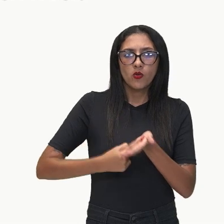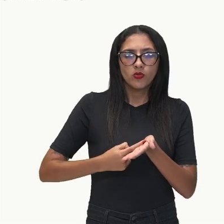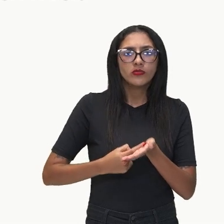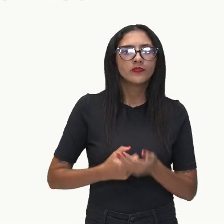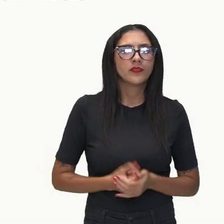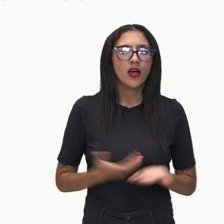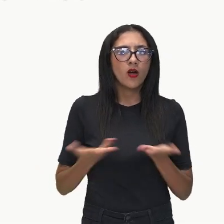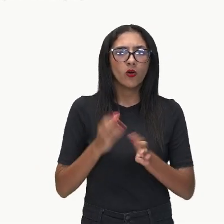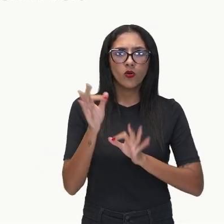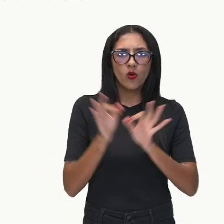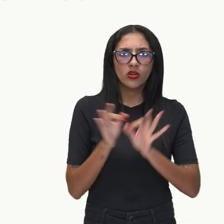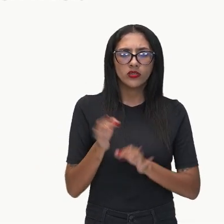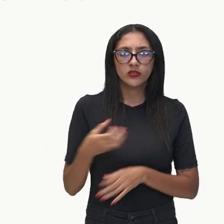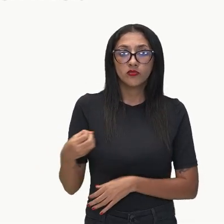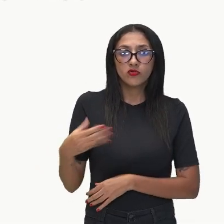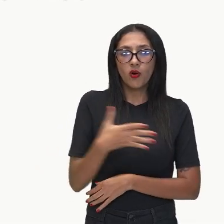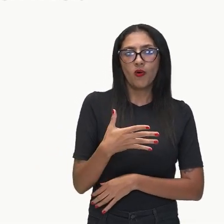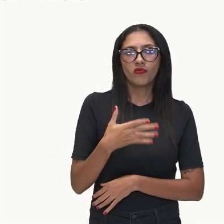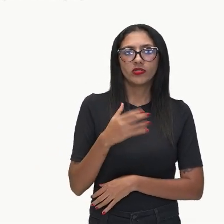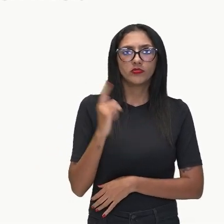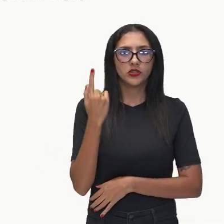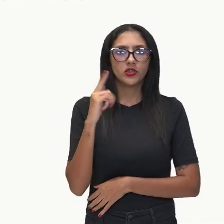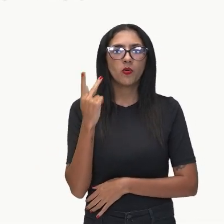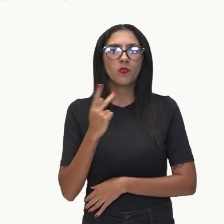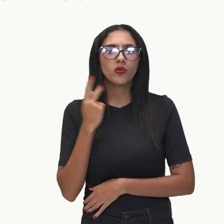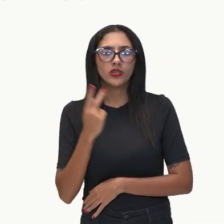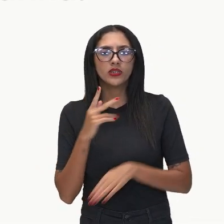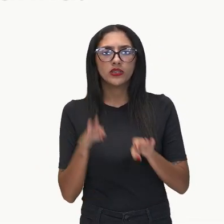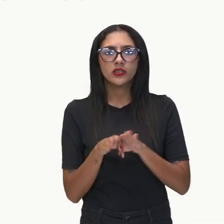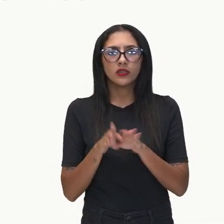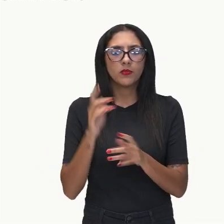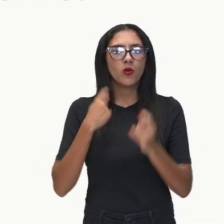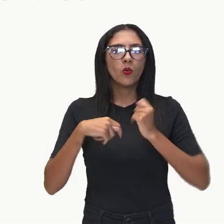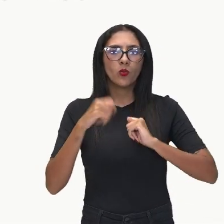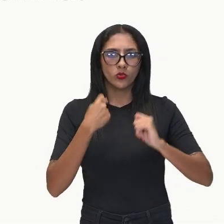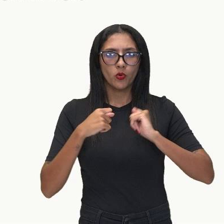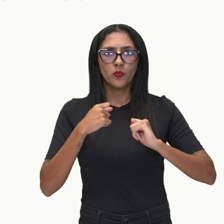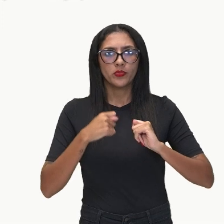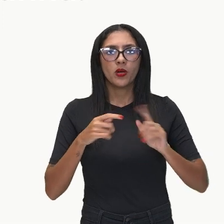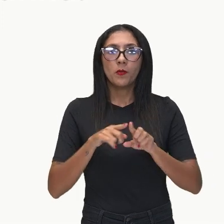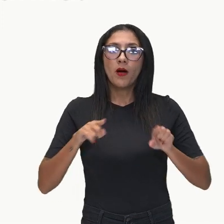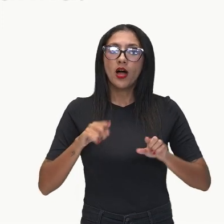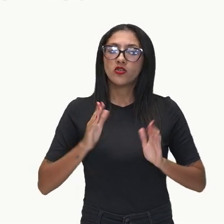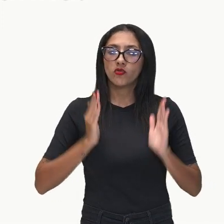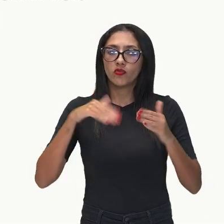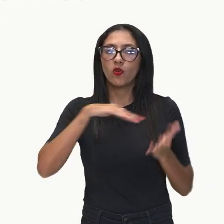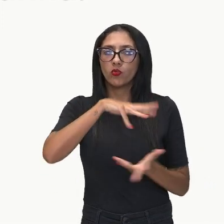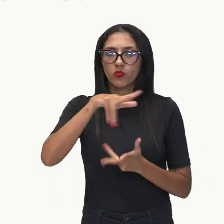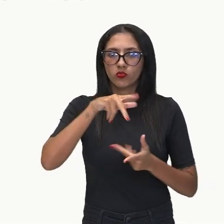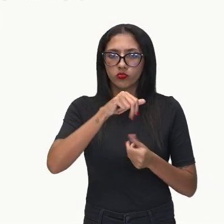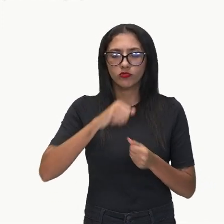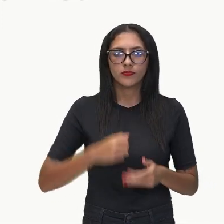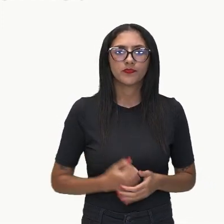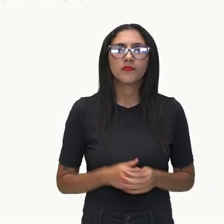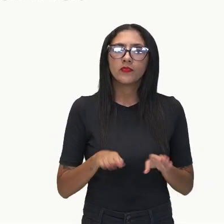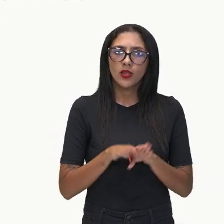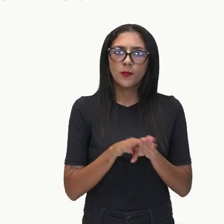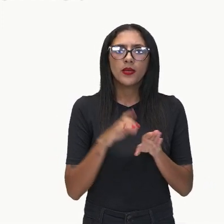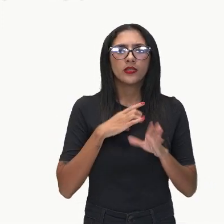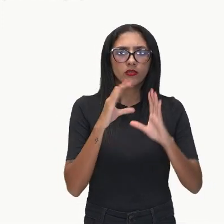ordem geopolítica e econômica, isso em nível mundial. Nós também tivemos a famosa Conferência de Yalta,